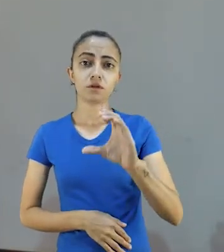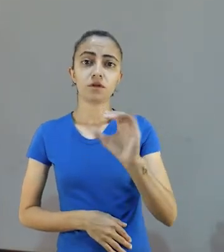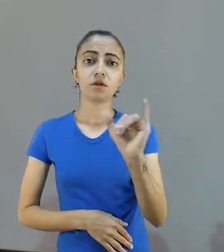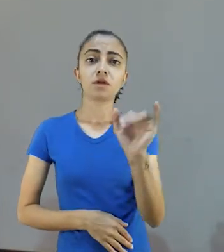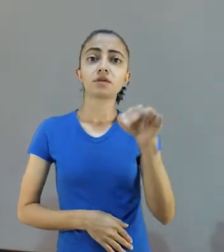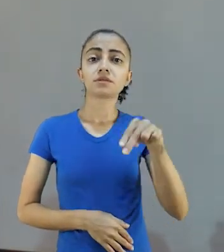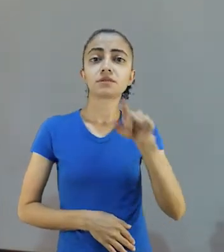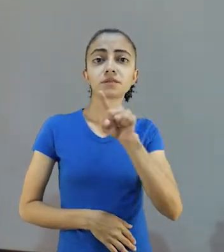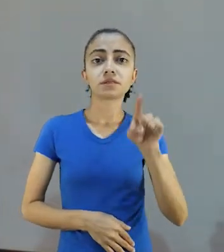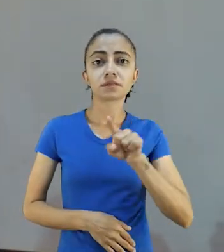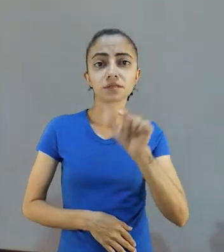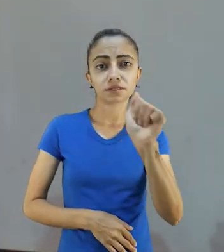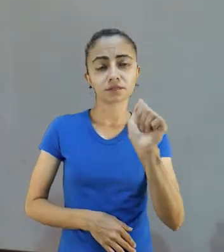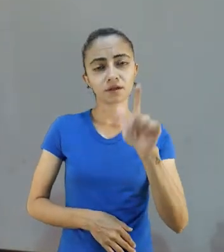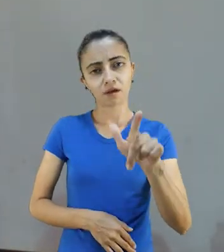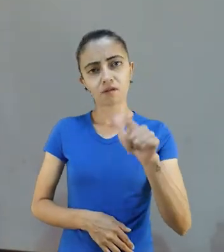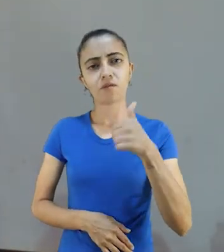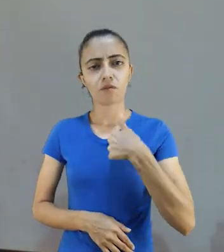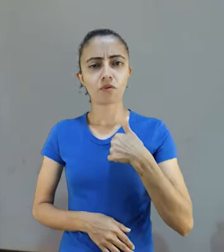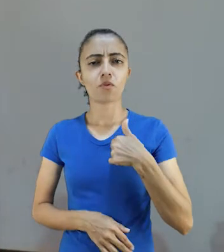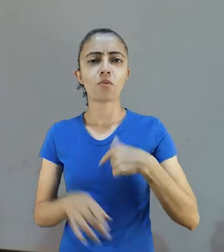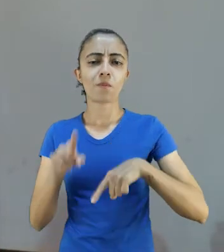com coisas natural.